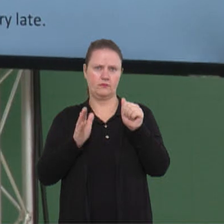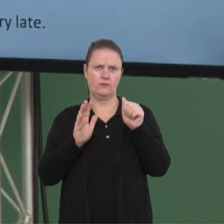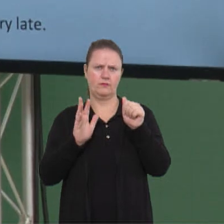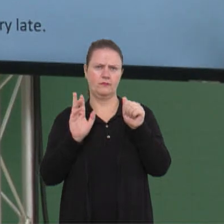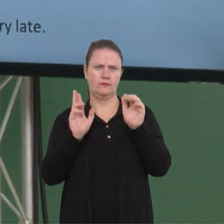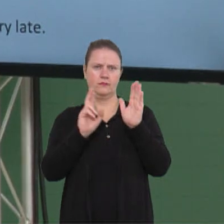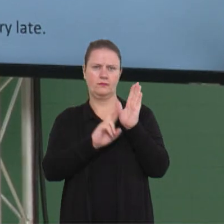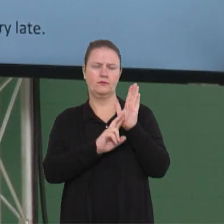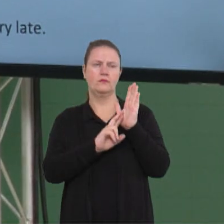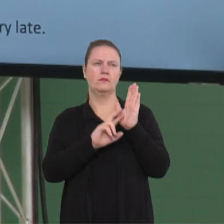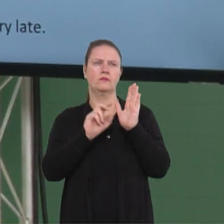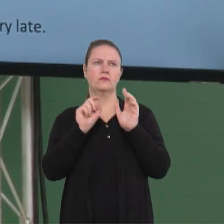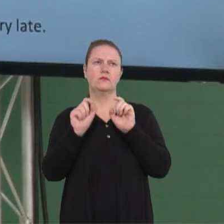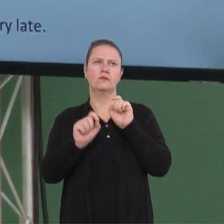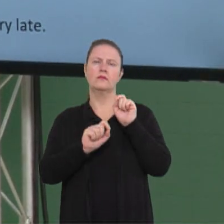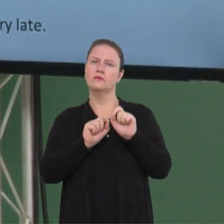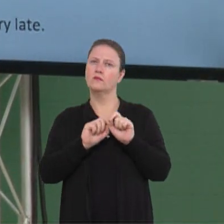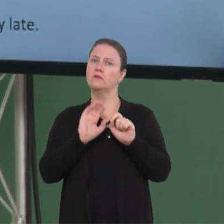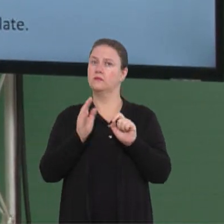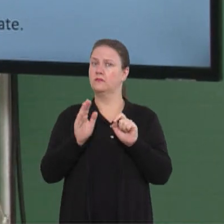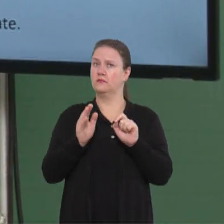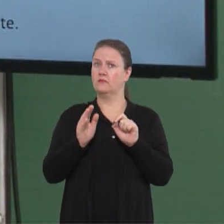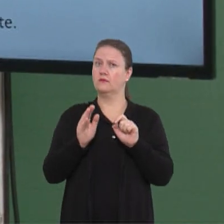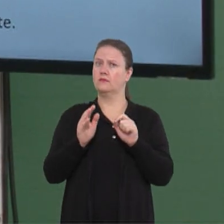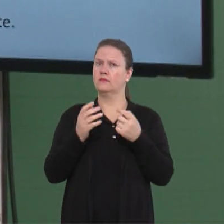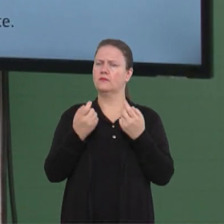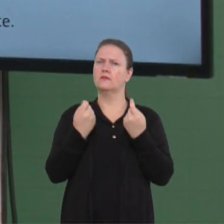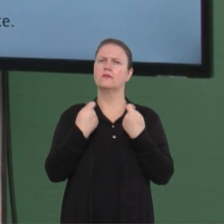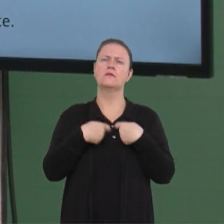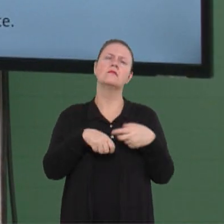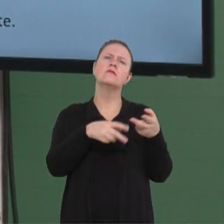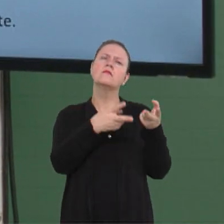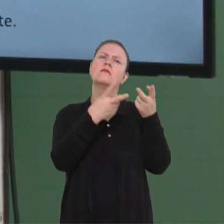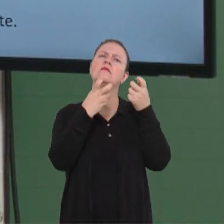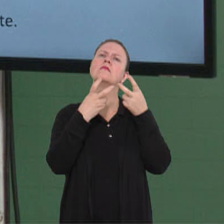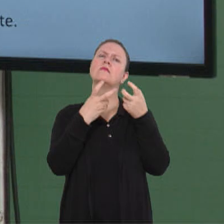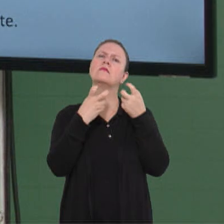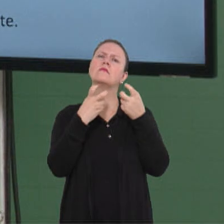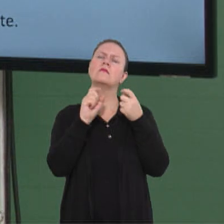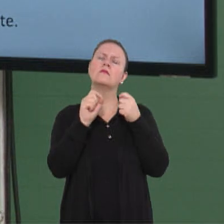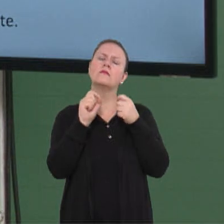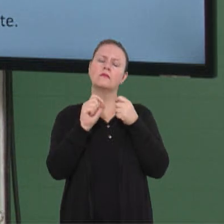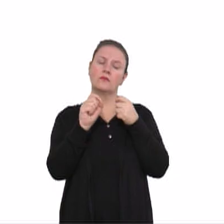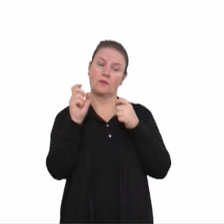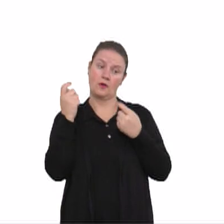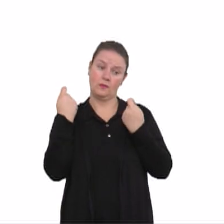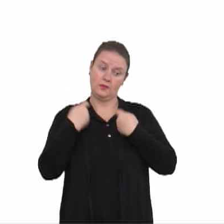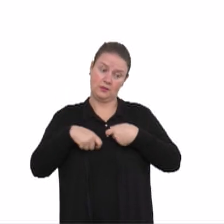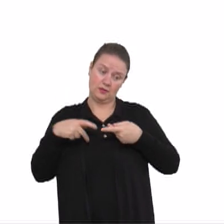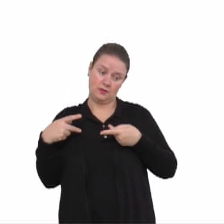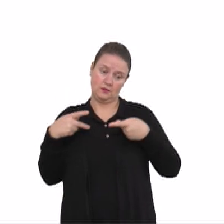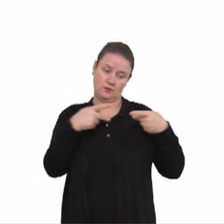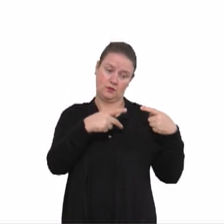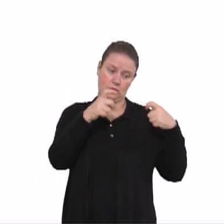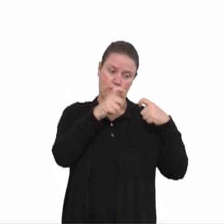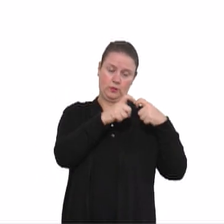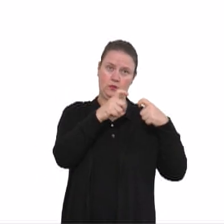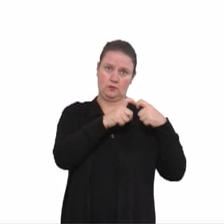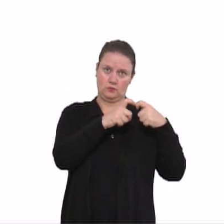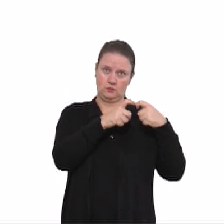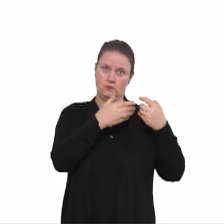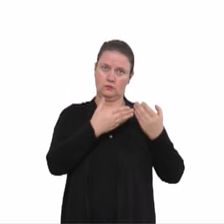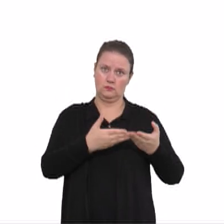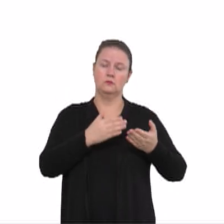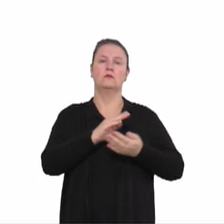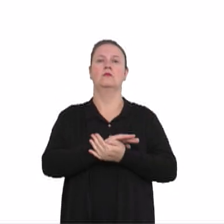e shield daughter ela deveria ir ao médico be letra b dust